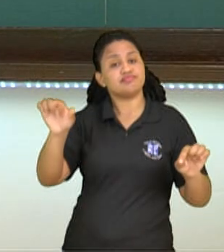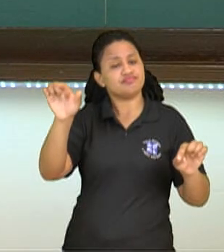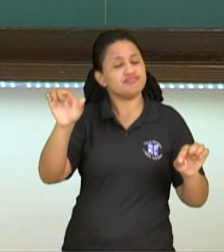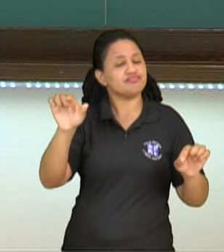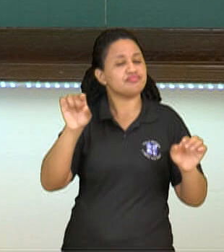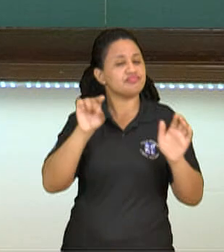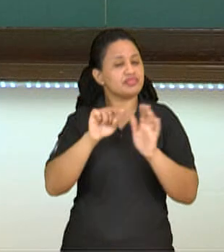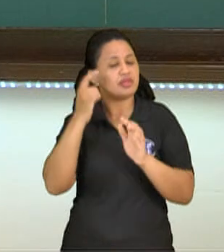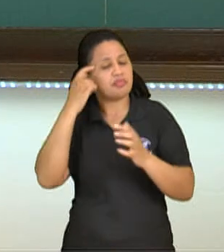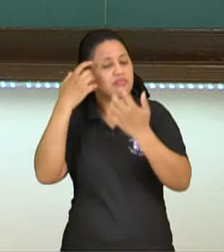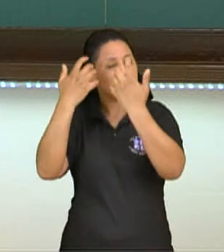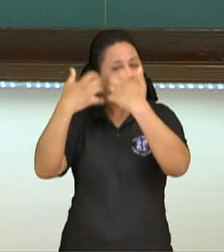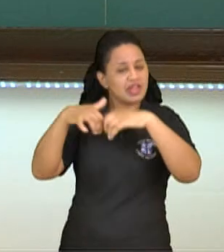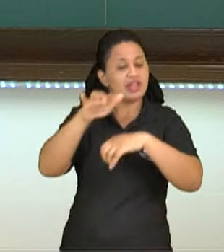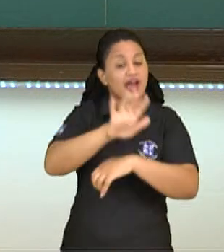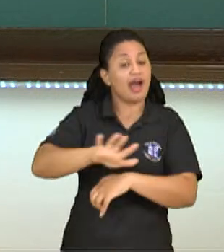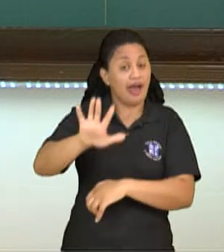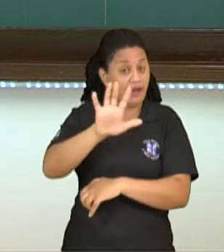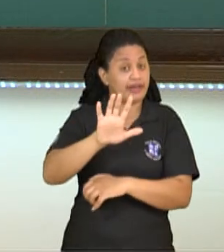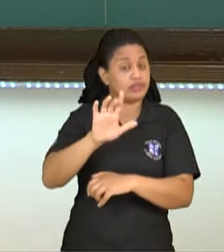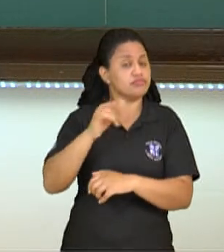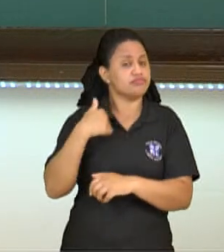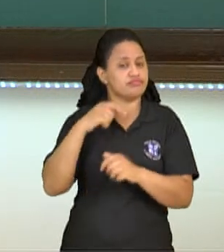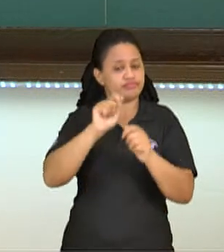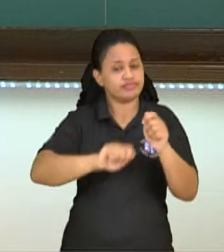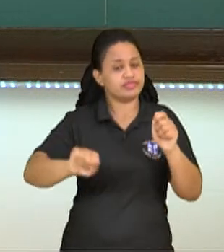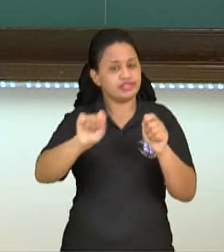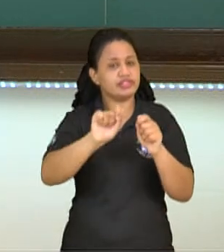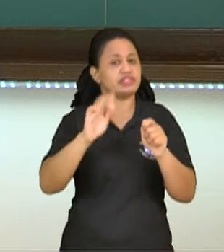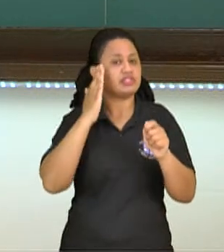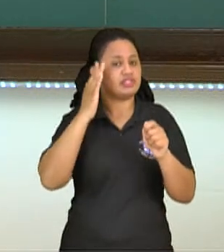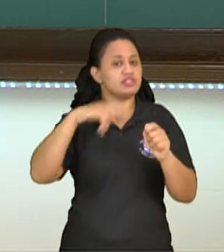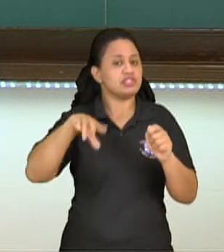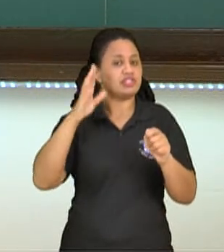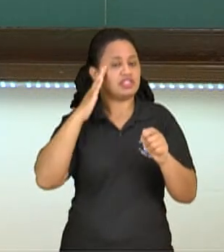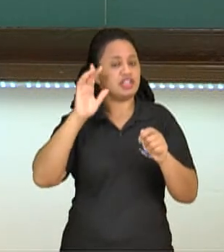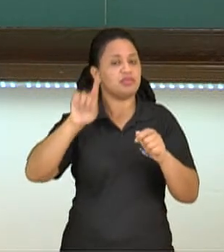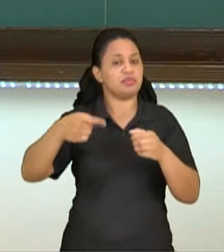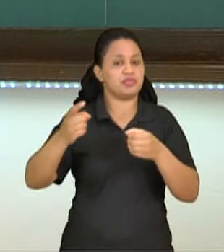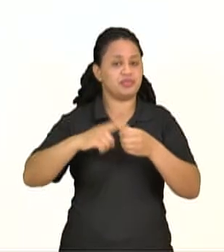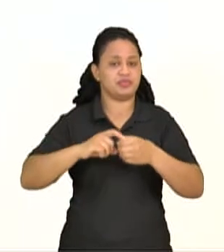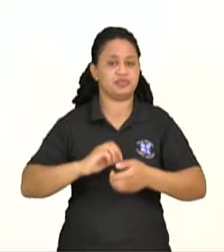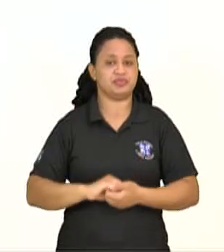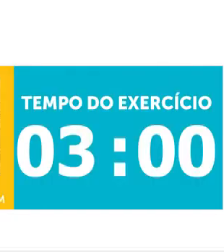Então, pensem no cálculo de área e tenho certeza que vocês vão conseguir resolver essa. Tempinho para vocês.